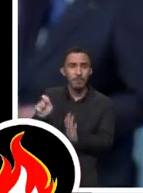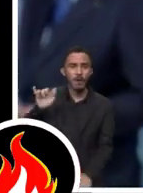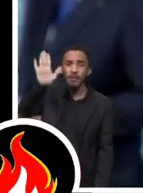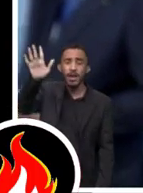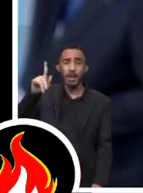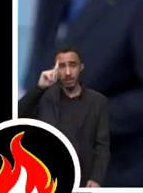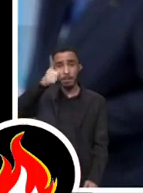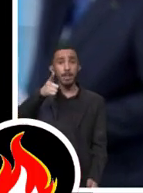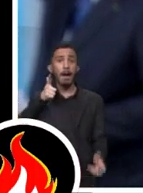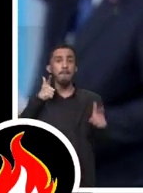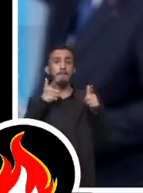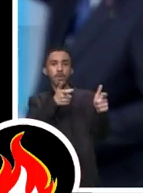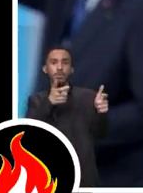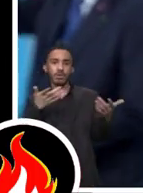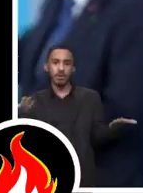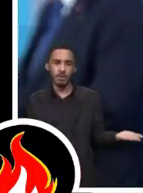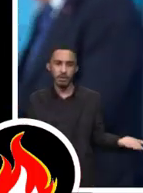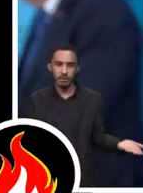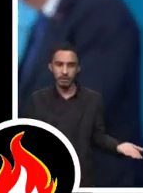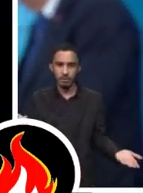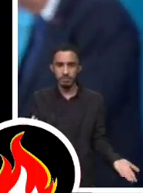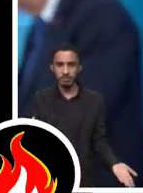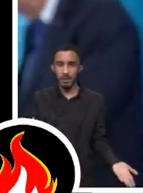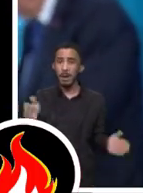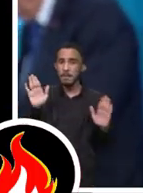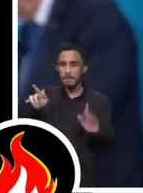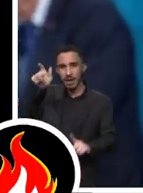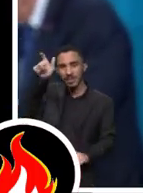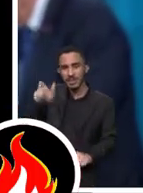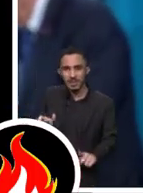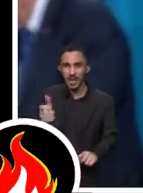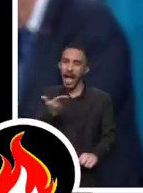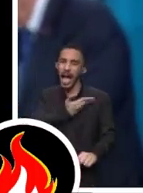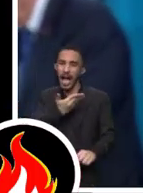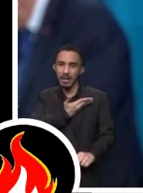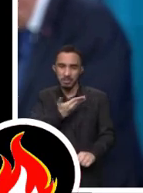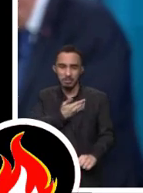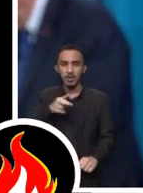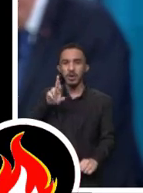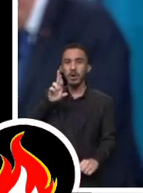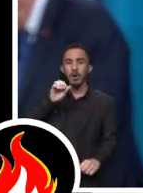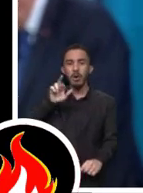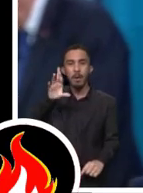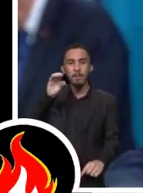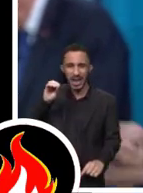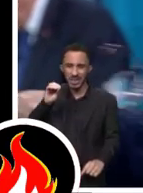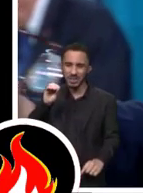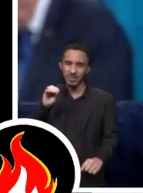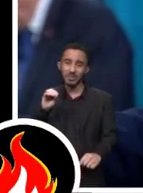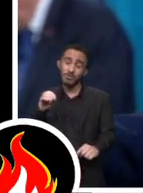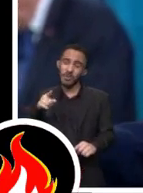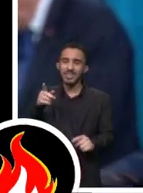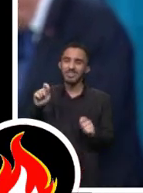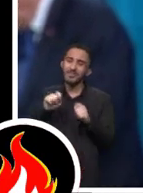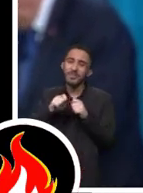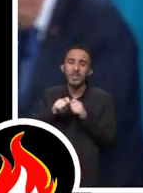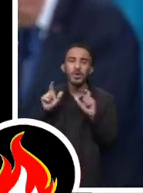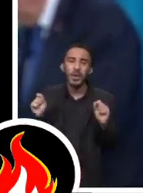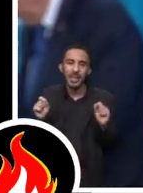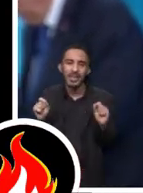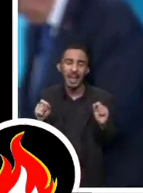você tinha mandado matar agora como foi o seu amigo Roberto Jefferson você então fez questão